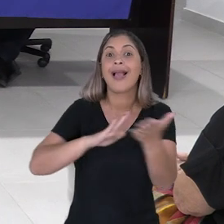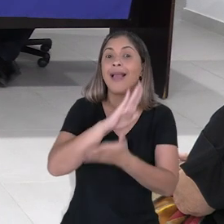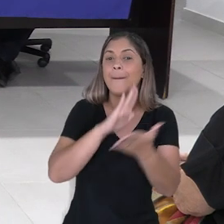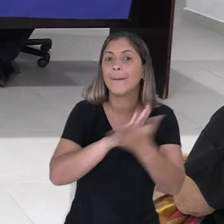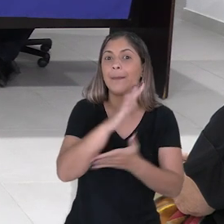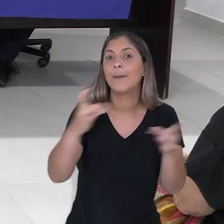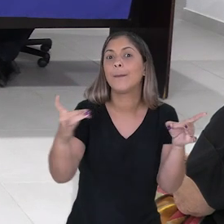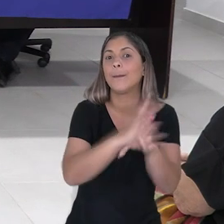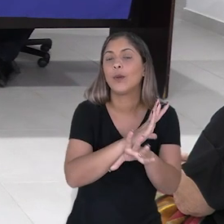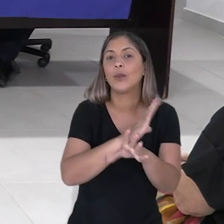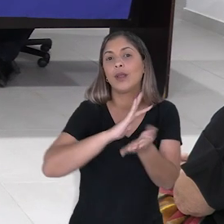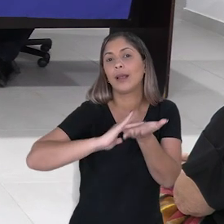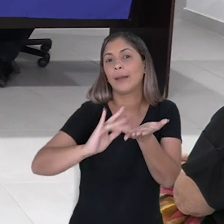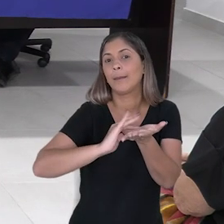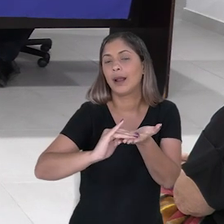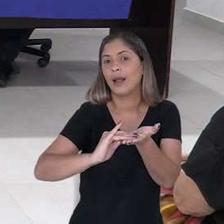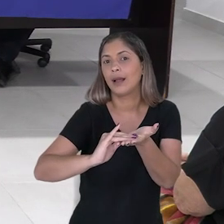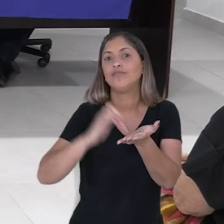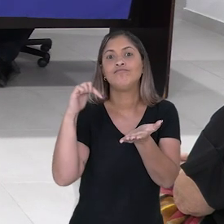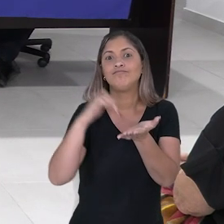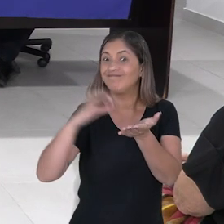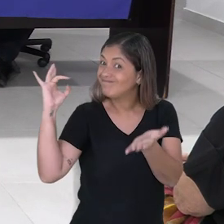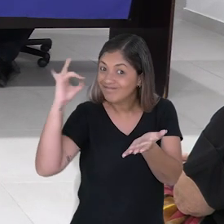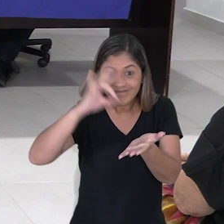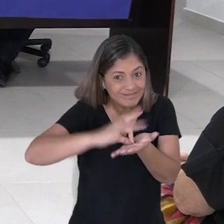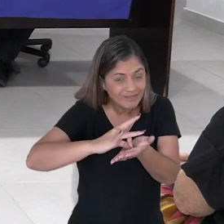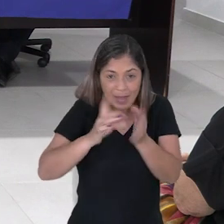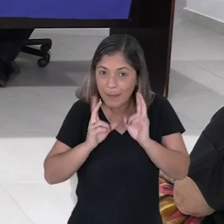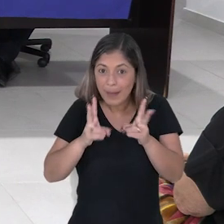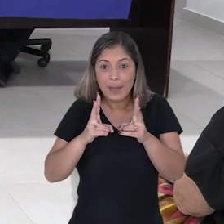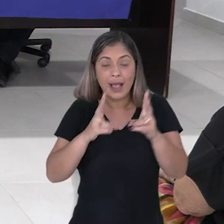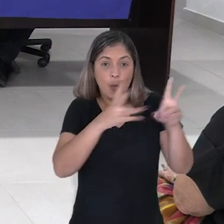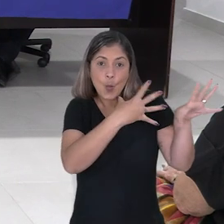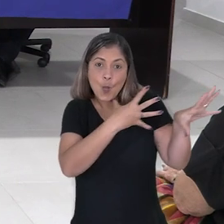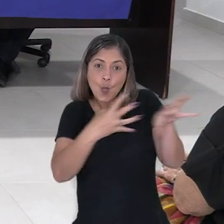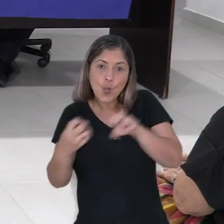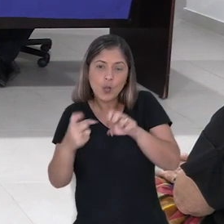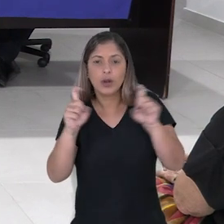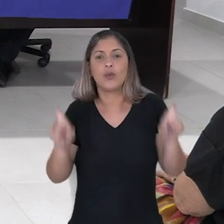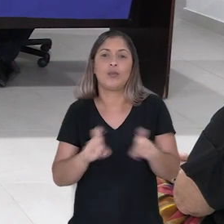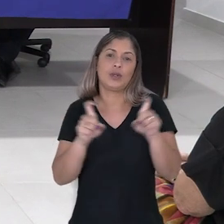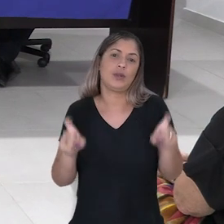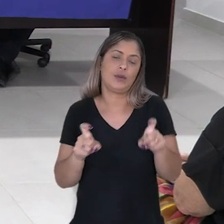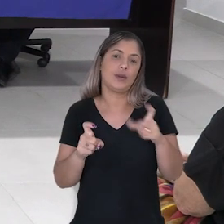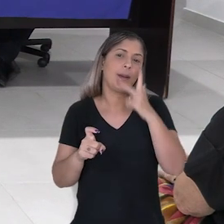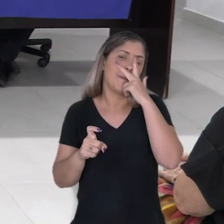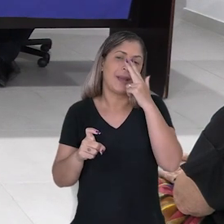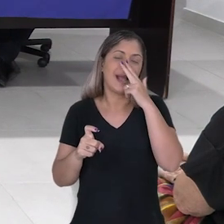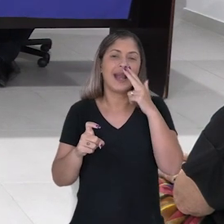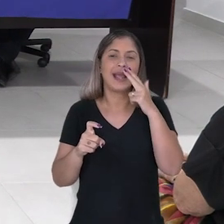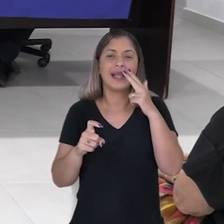assim dizer, em Braille, ali em tempo real, o que está escrito no computador. Ou seja, é como se fosse uma